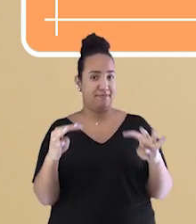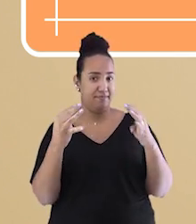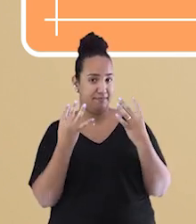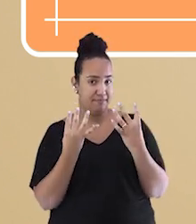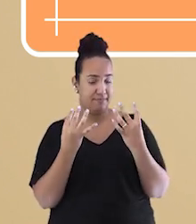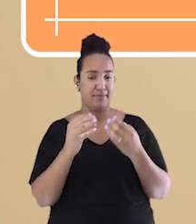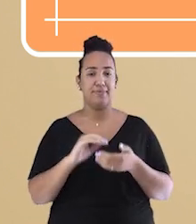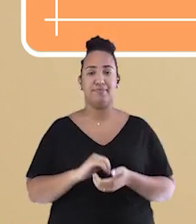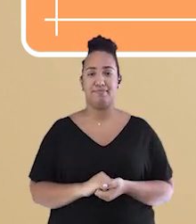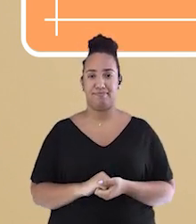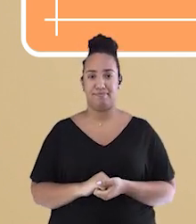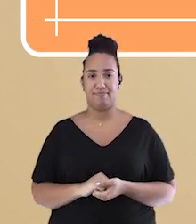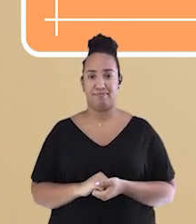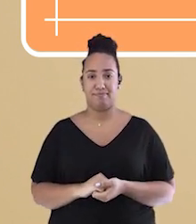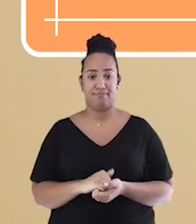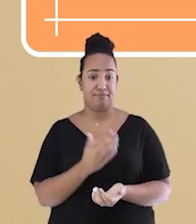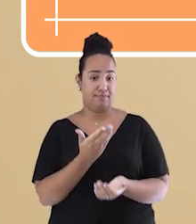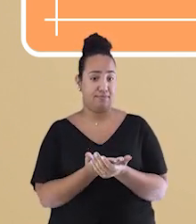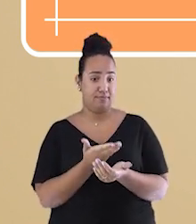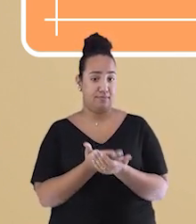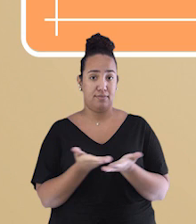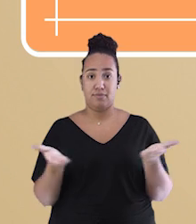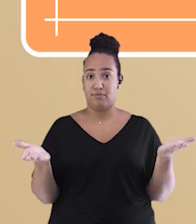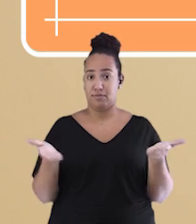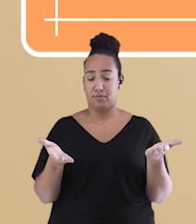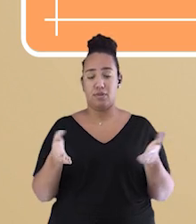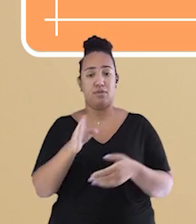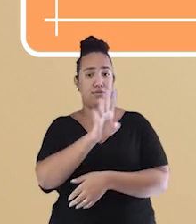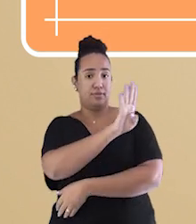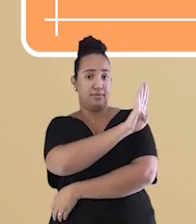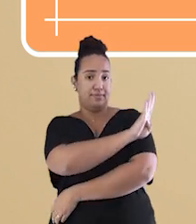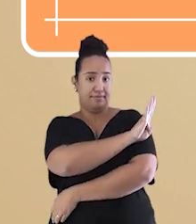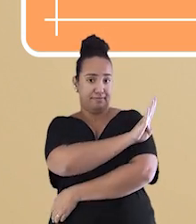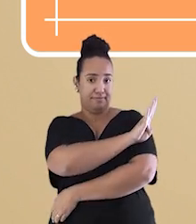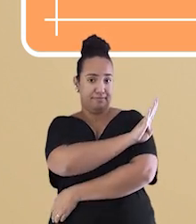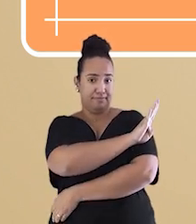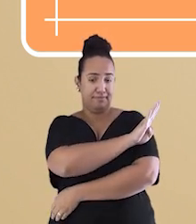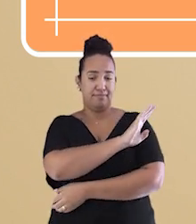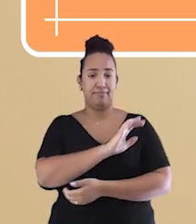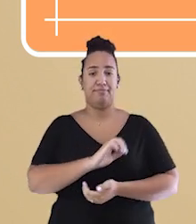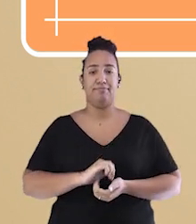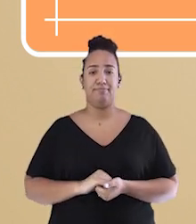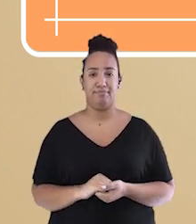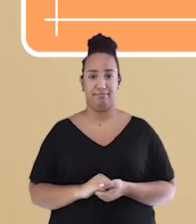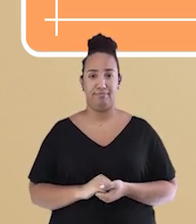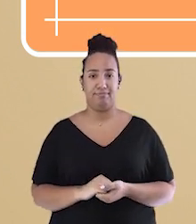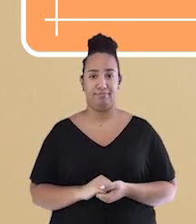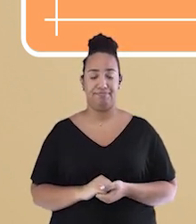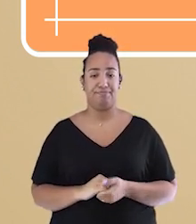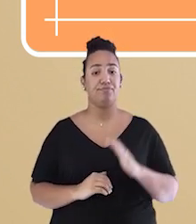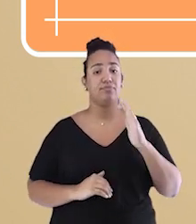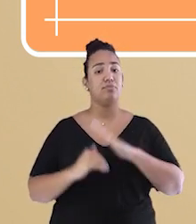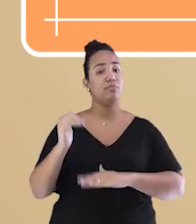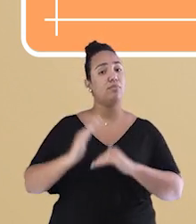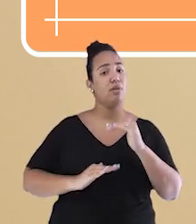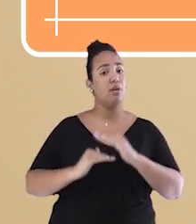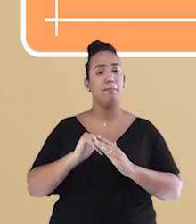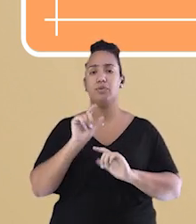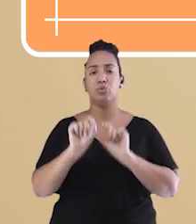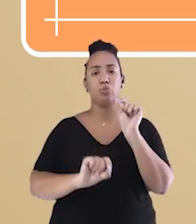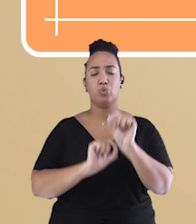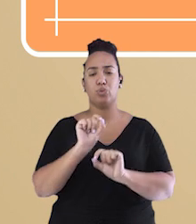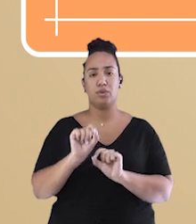que estiverem nos acompanhando. Essa aula é para o 4º ano das séries iniciais, em que trabalharemos